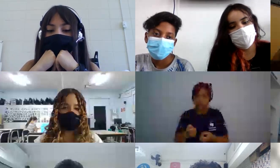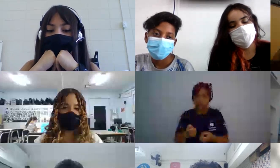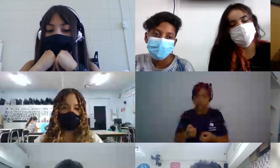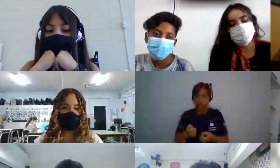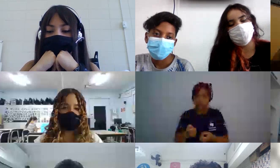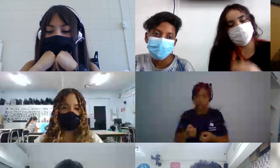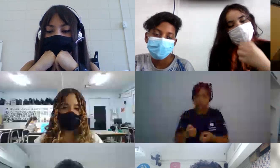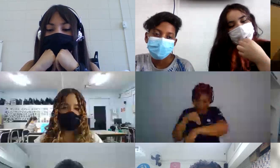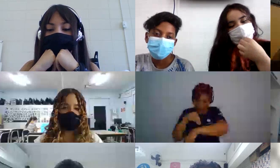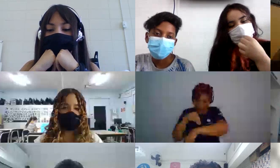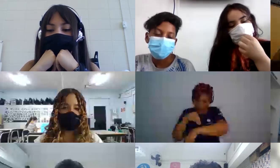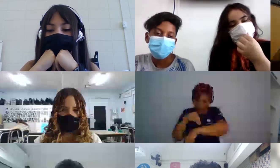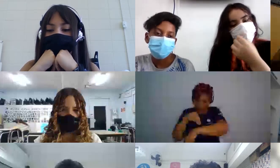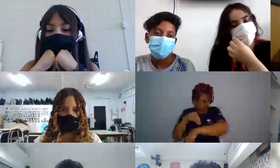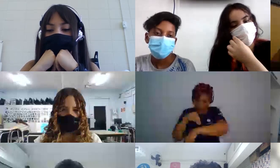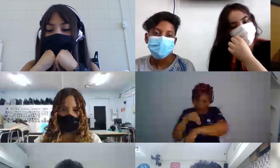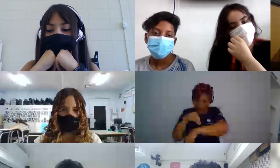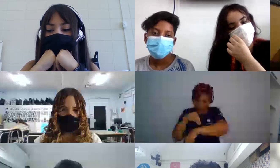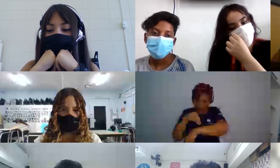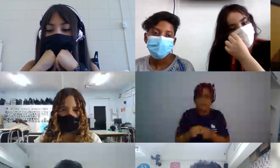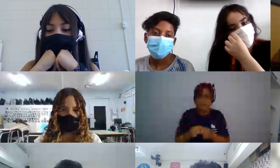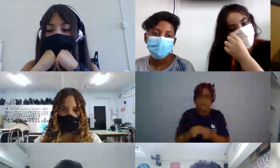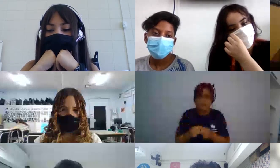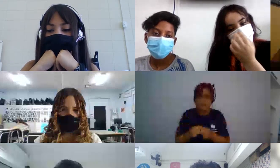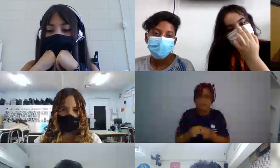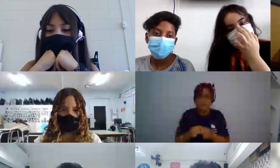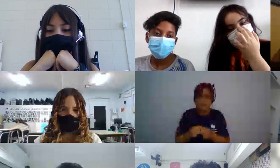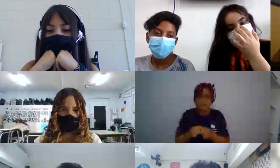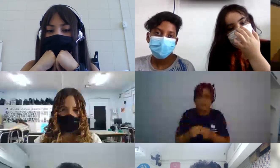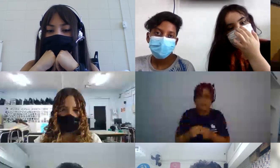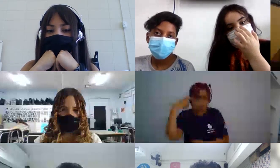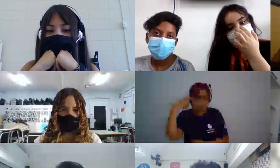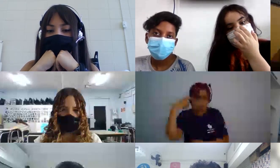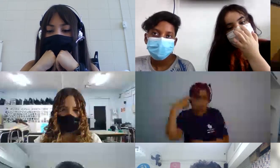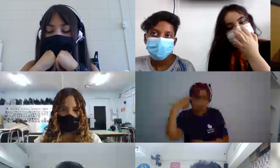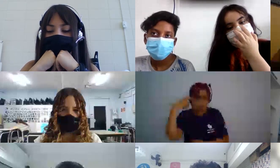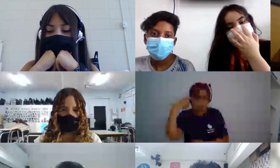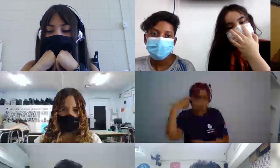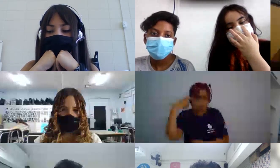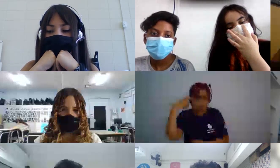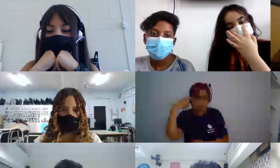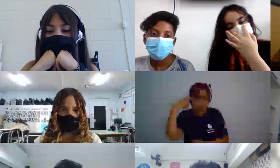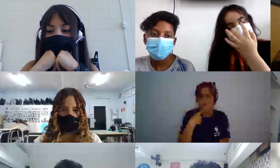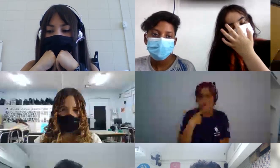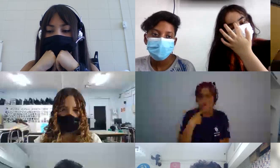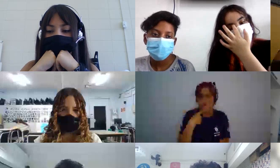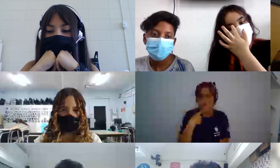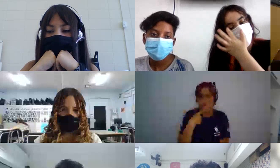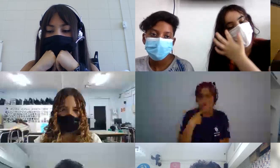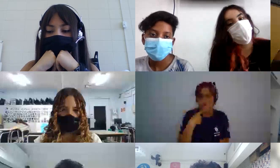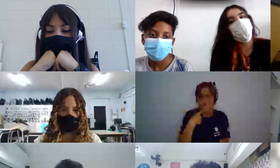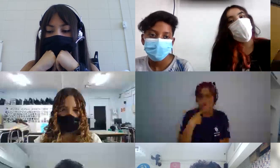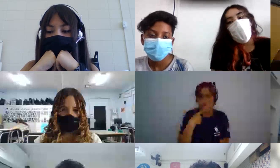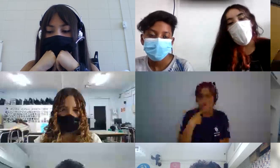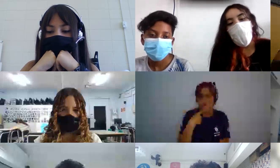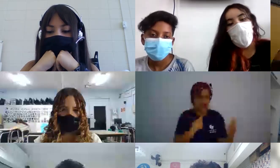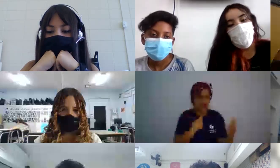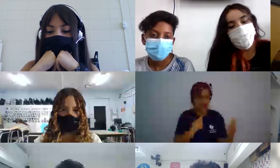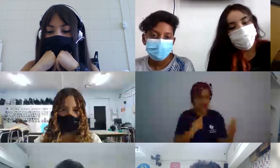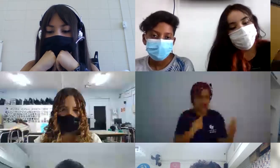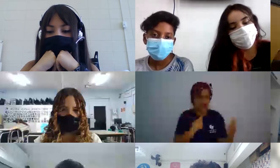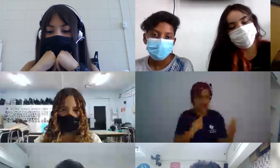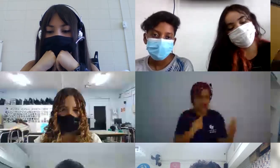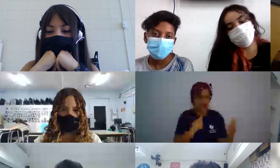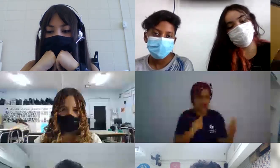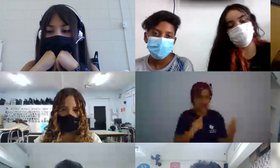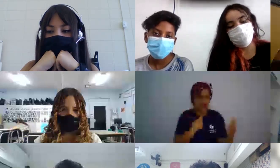crescendo, ou seja, às vezes dá até um pouco de vergonha mostrar, falar, até se olhar. Tanto é que imagino que vocês,